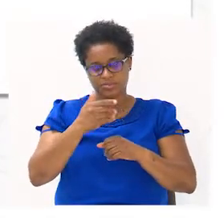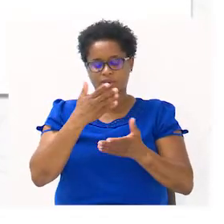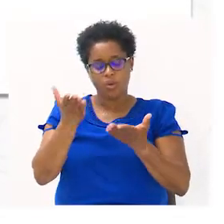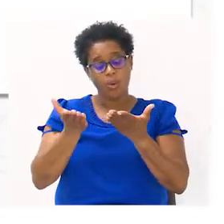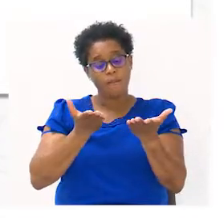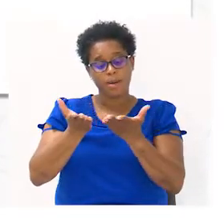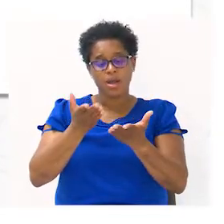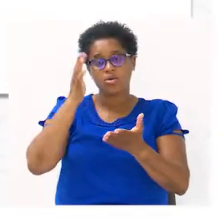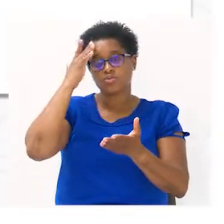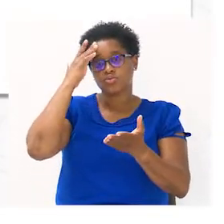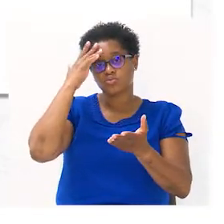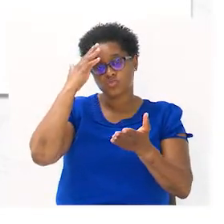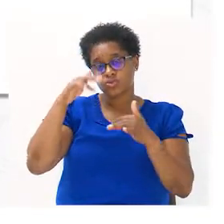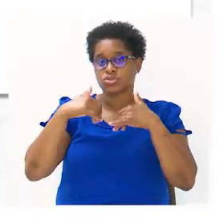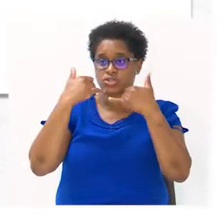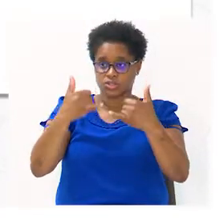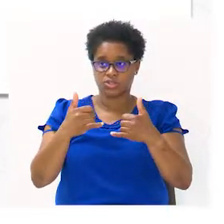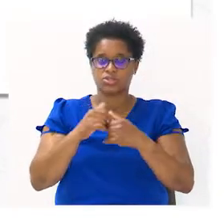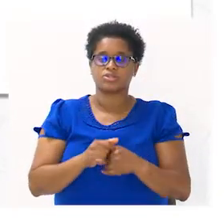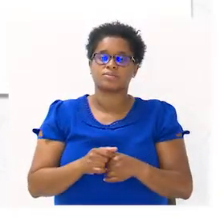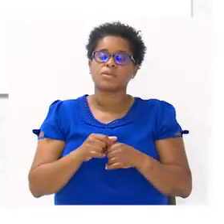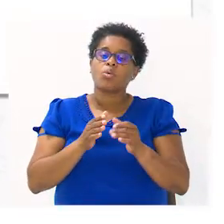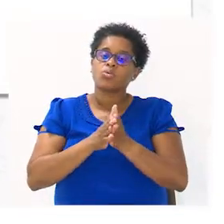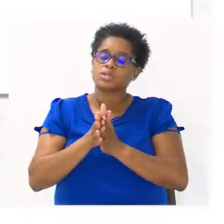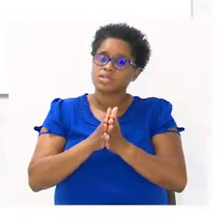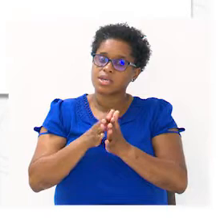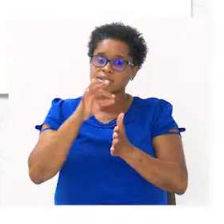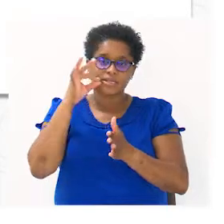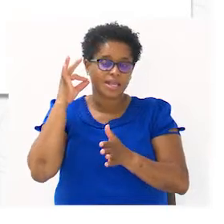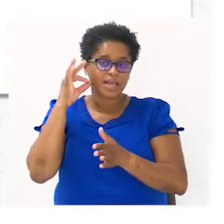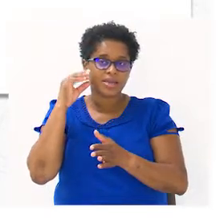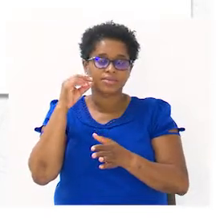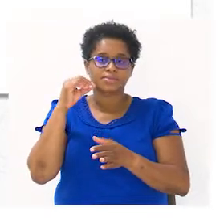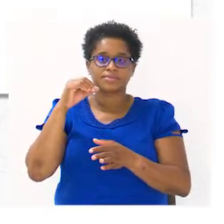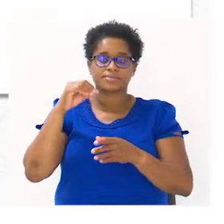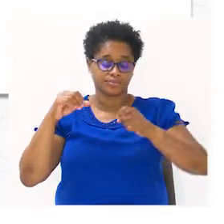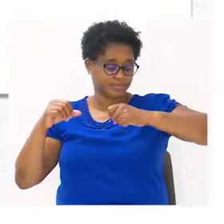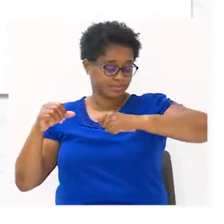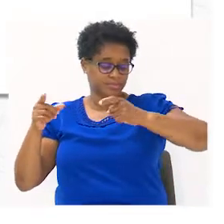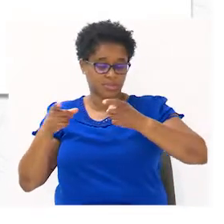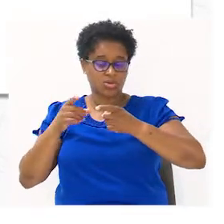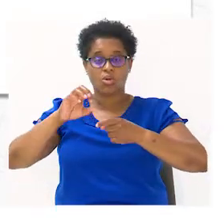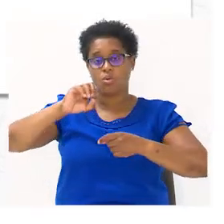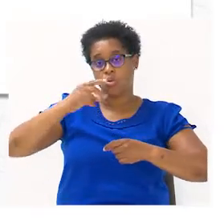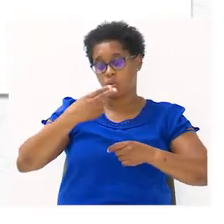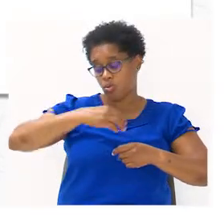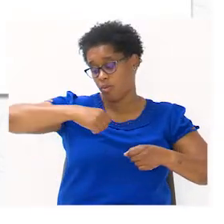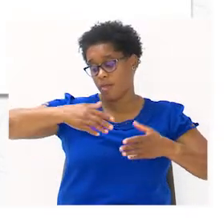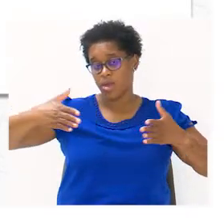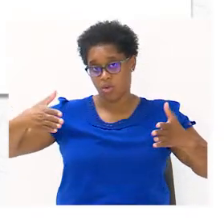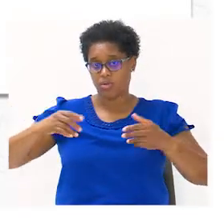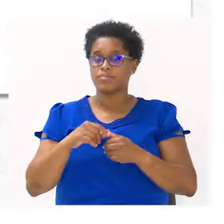1. Compara os números seguintes, utilizando os sinais de menor ou